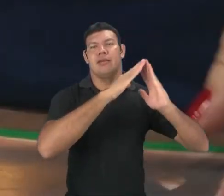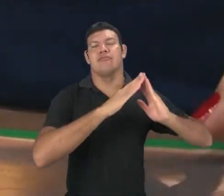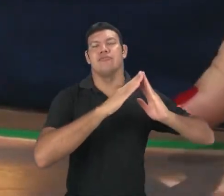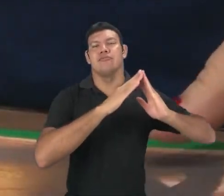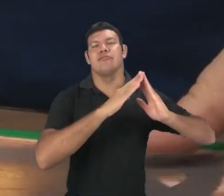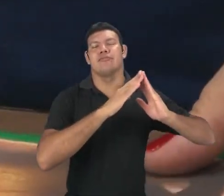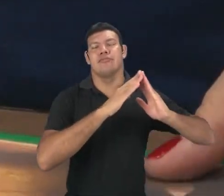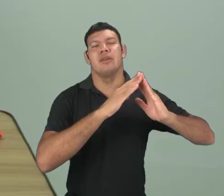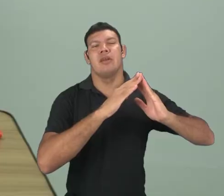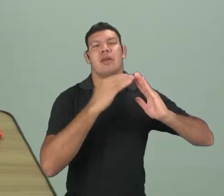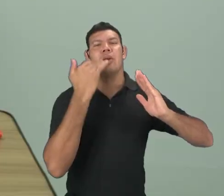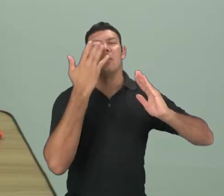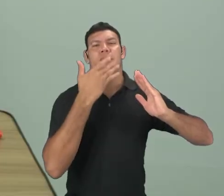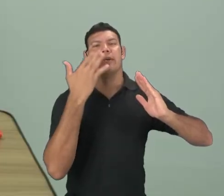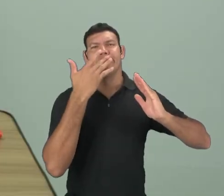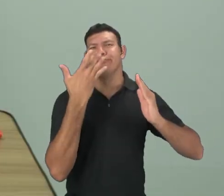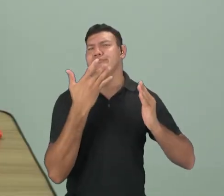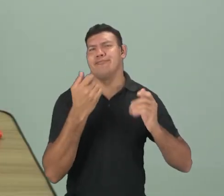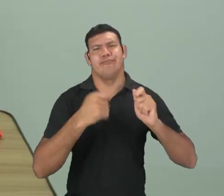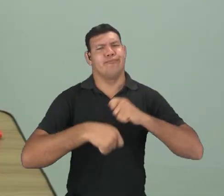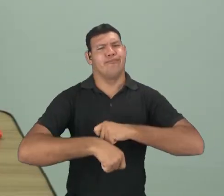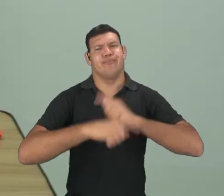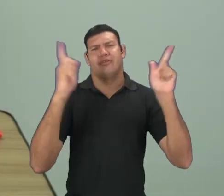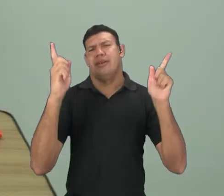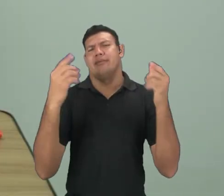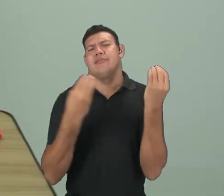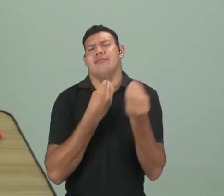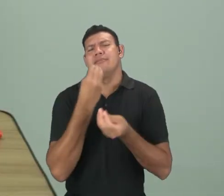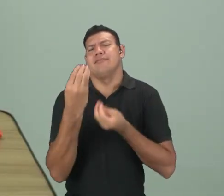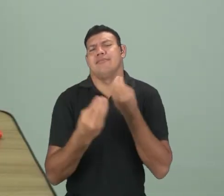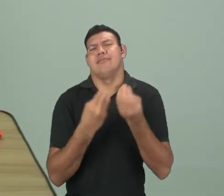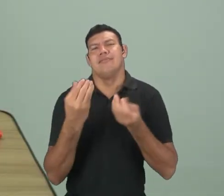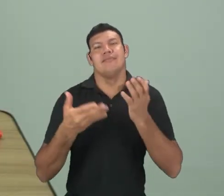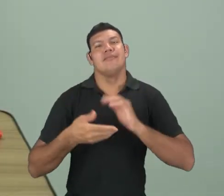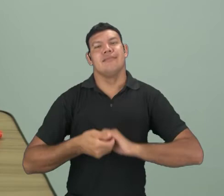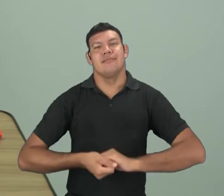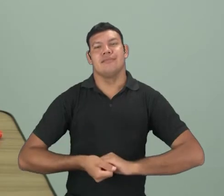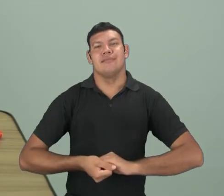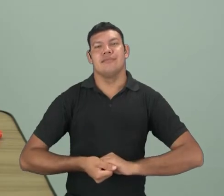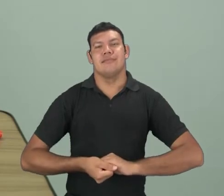de doces. É impossível construir uma casinha que dê para morar assim, não é?